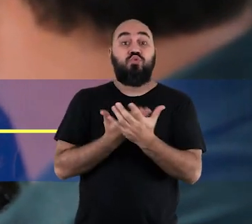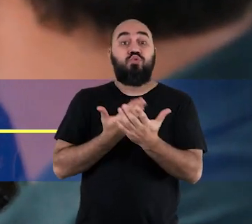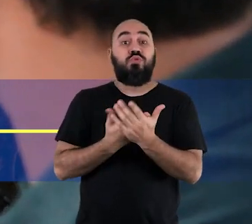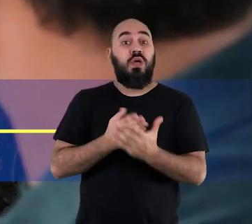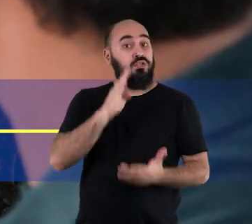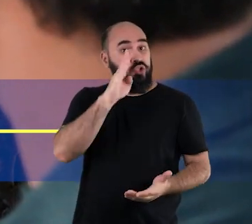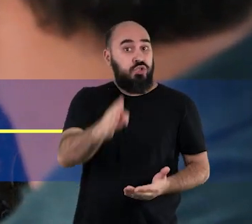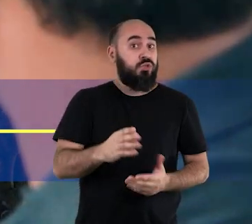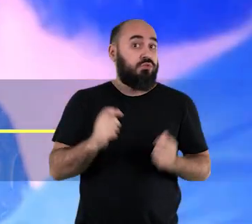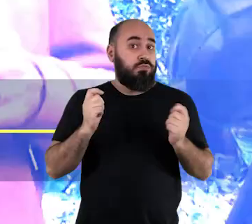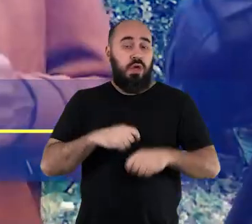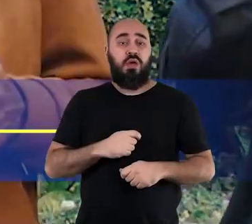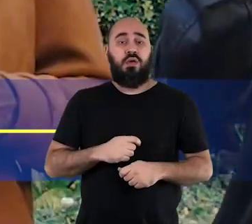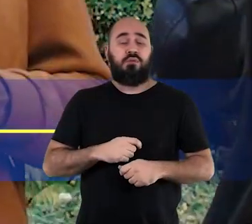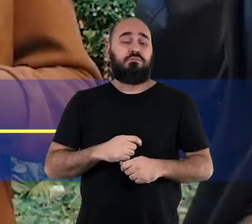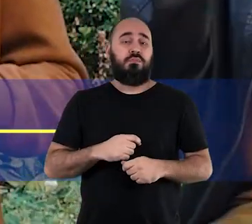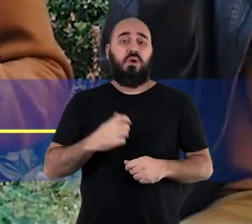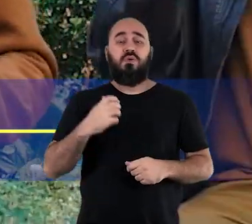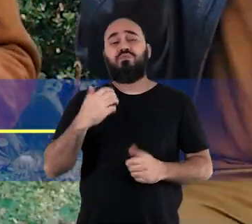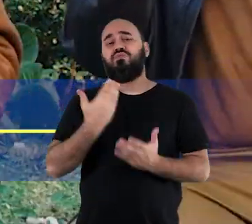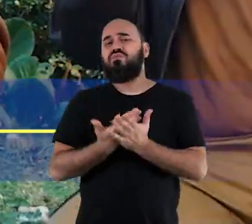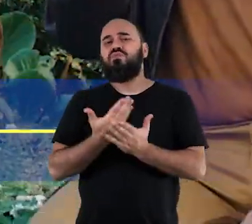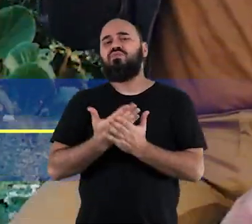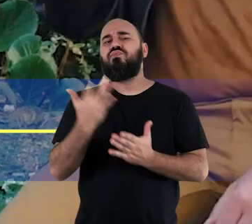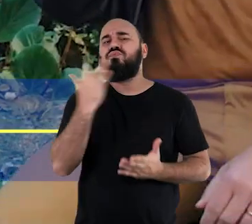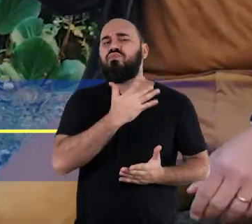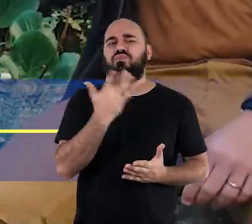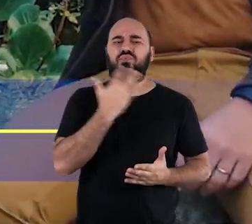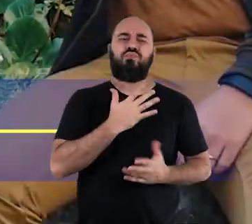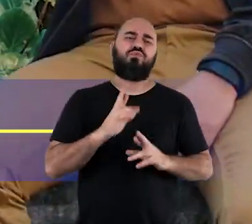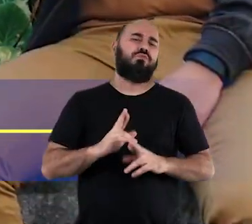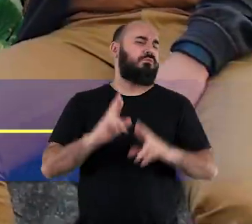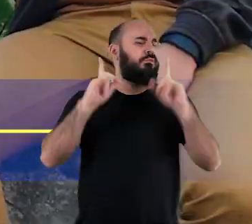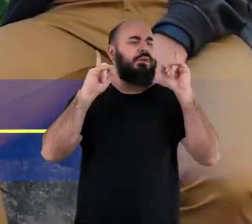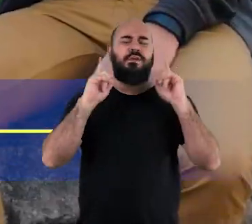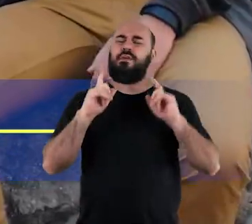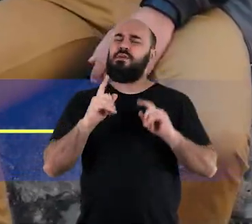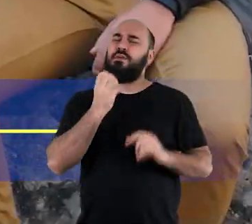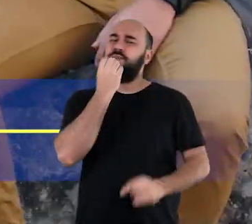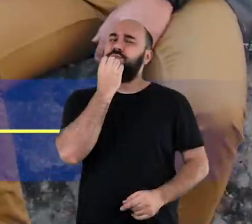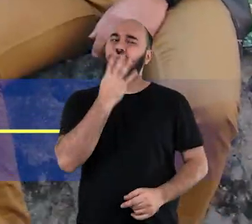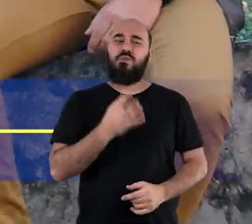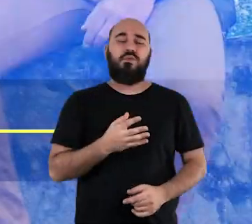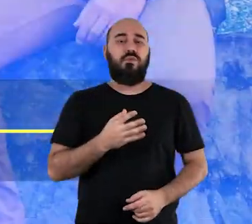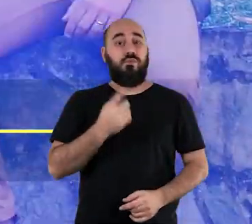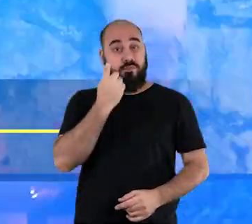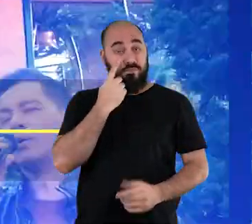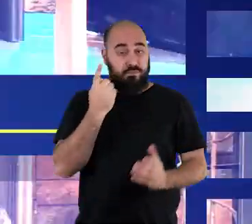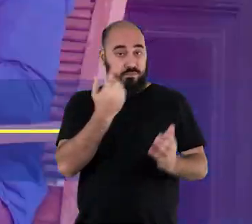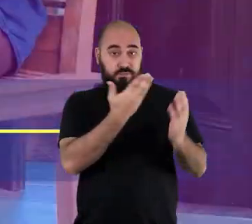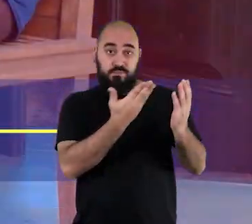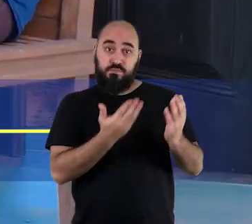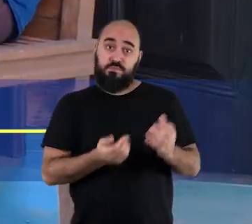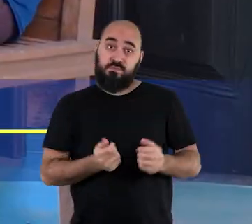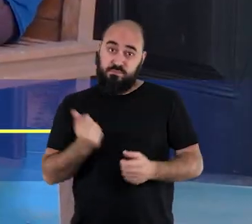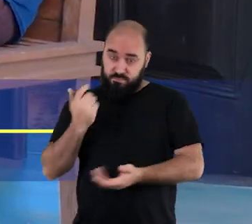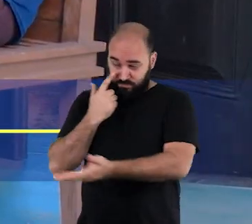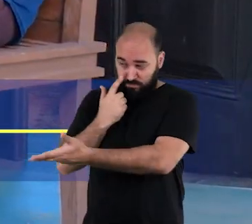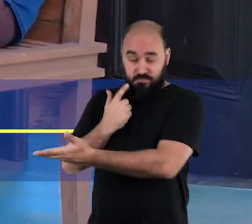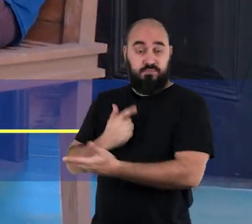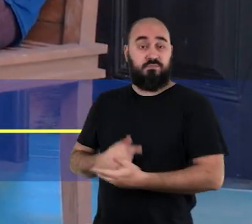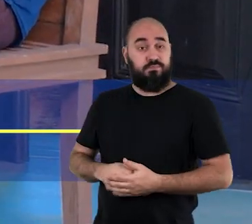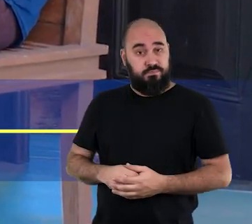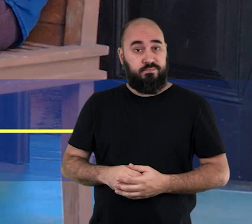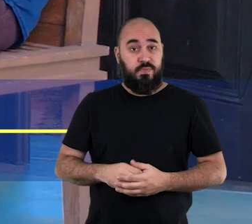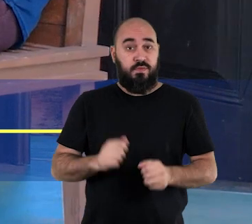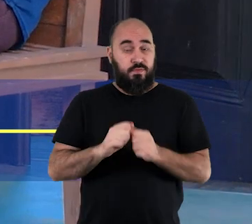quarteto, eles também cantam, enfim, é um estudo assim diferente, ficou muito legal. Entre no site biblia.com.br para